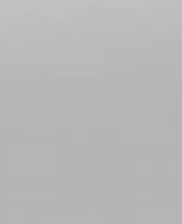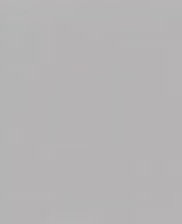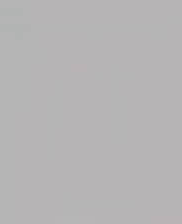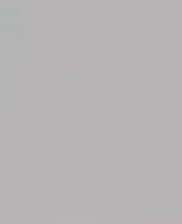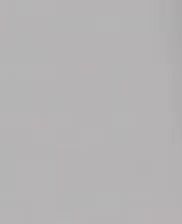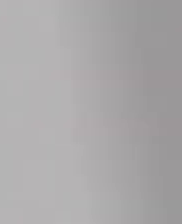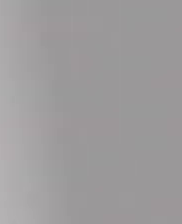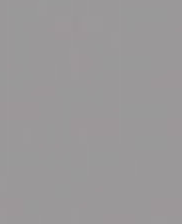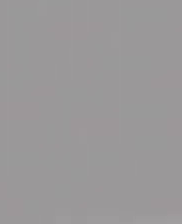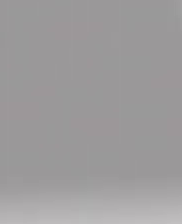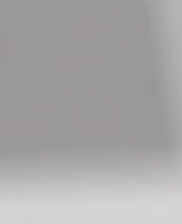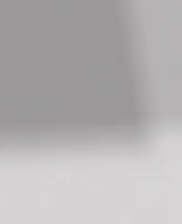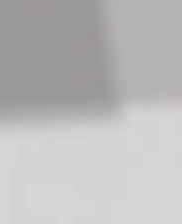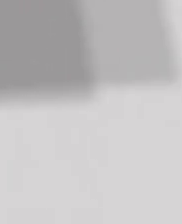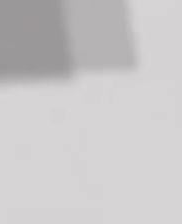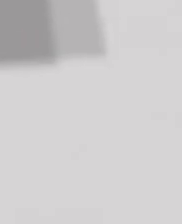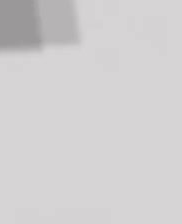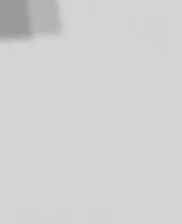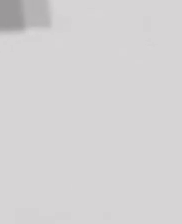Música